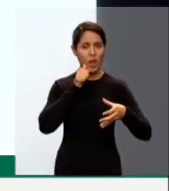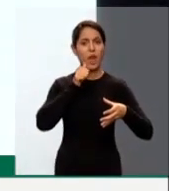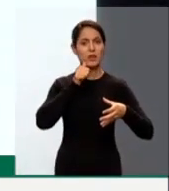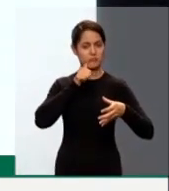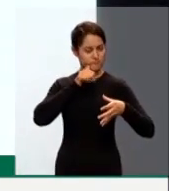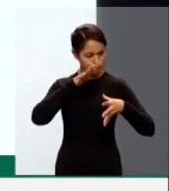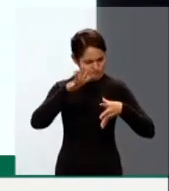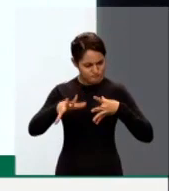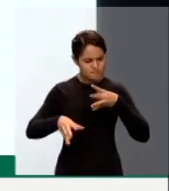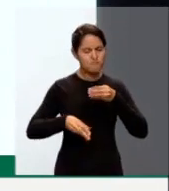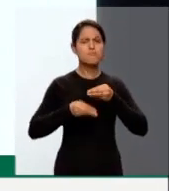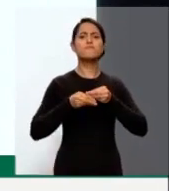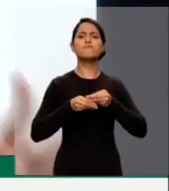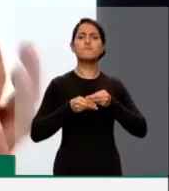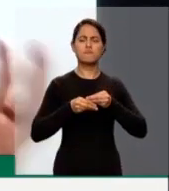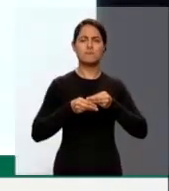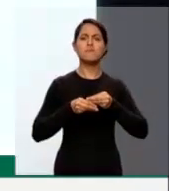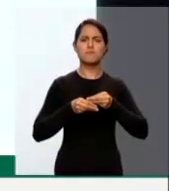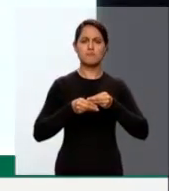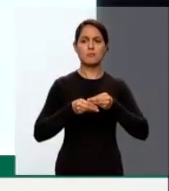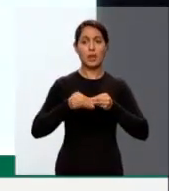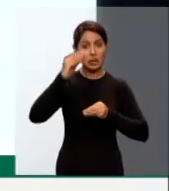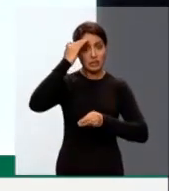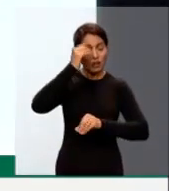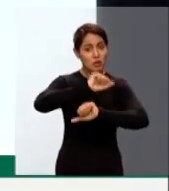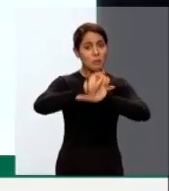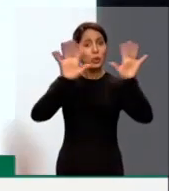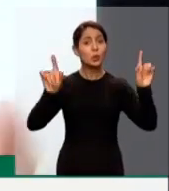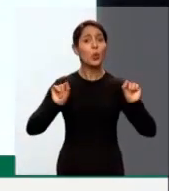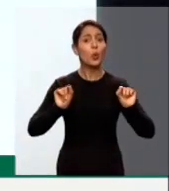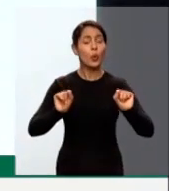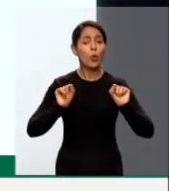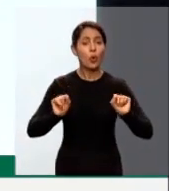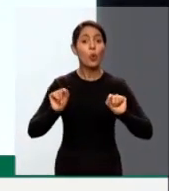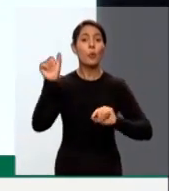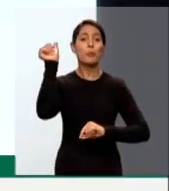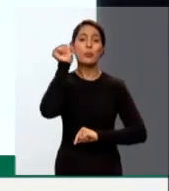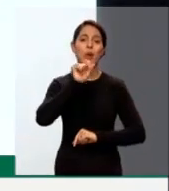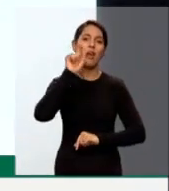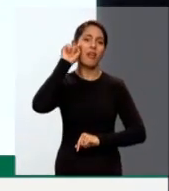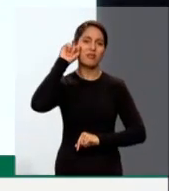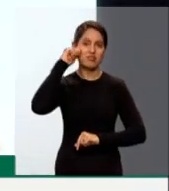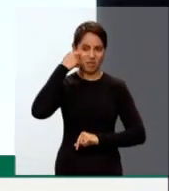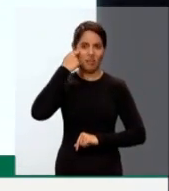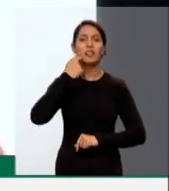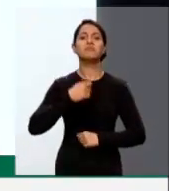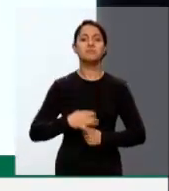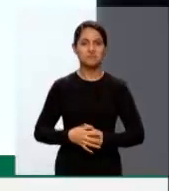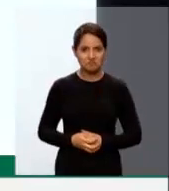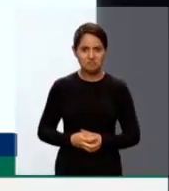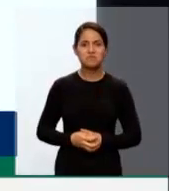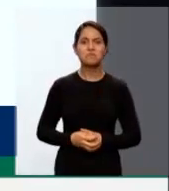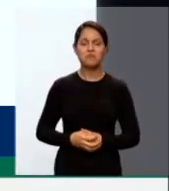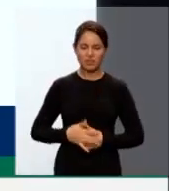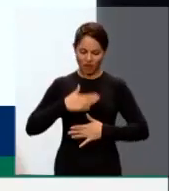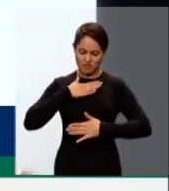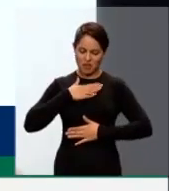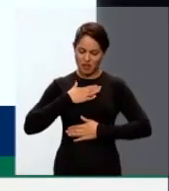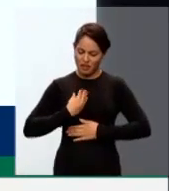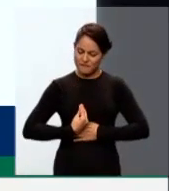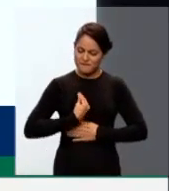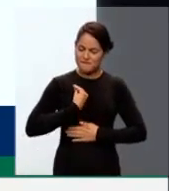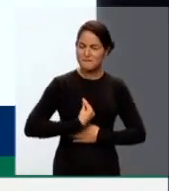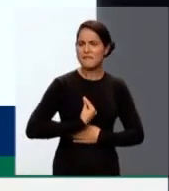encampou esse entendimento de que a mulher negra, ela experimenta no seu corpo uma